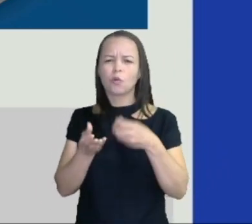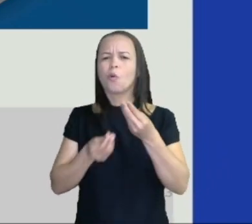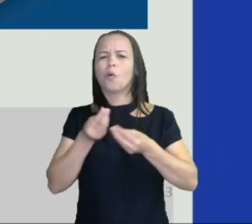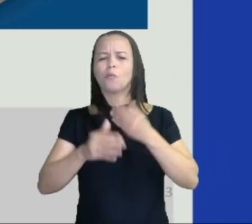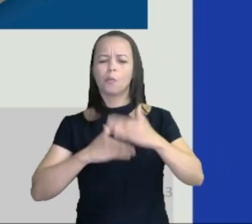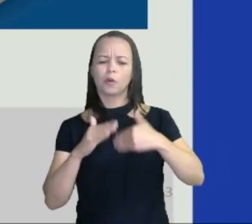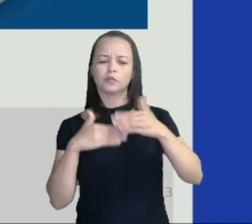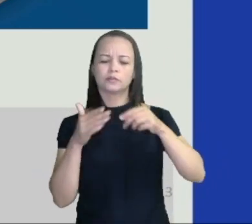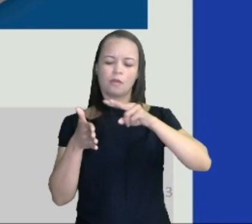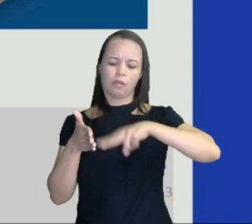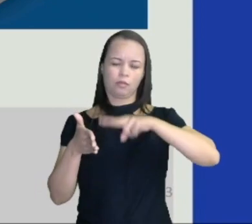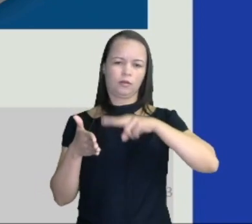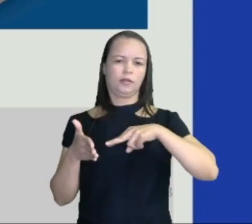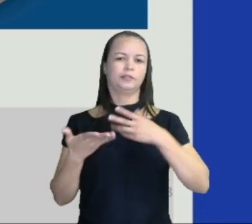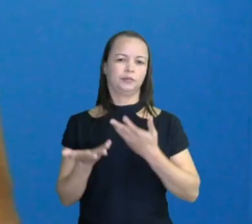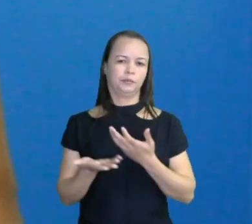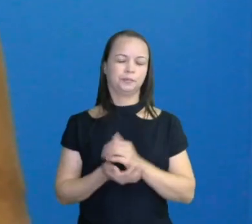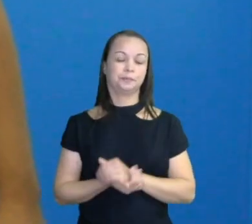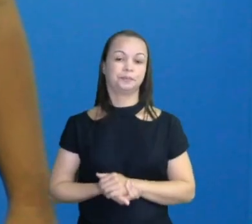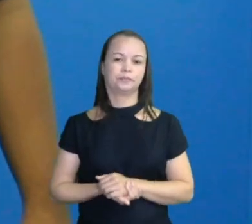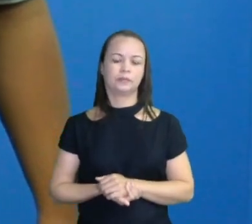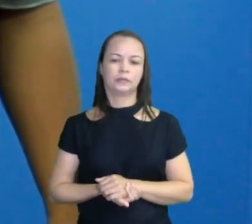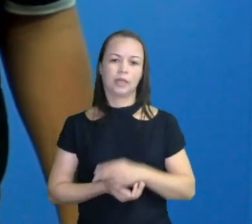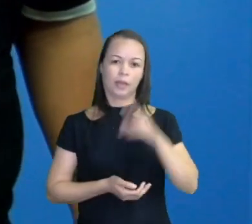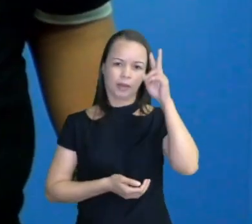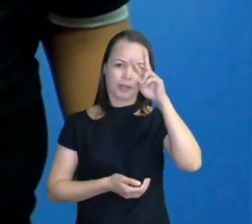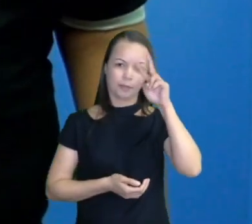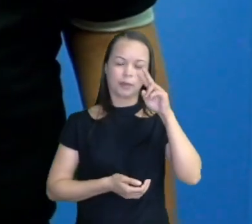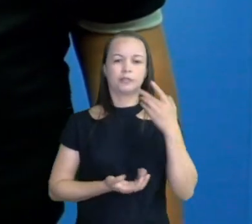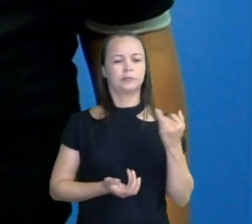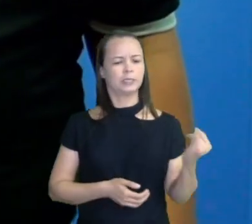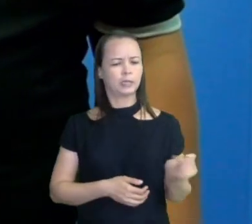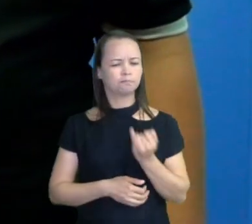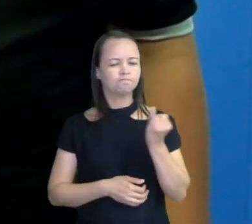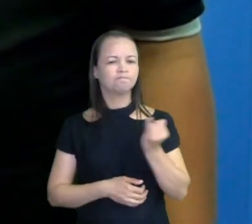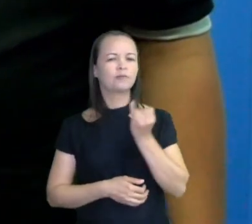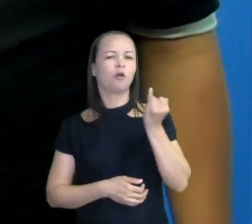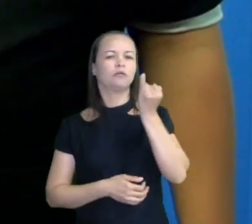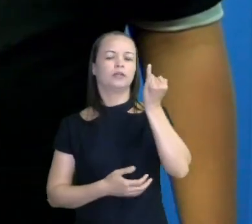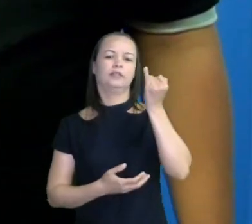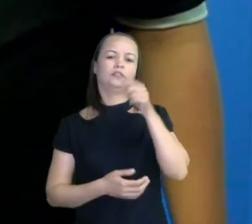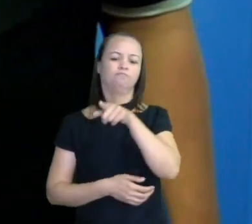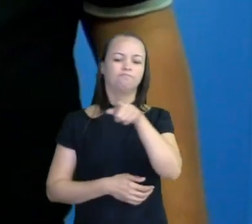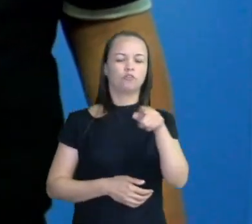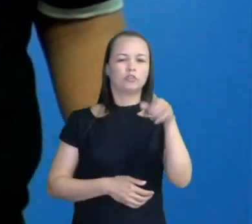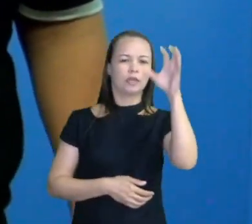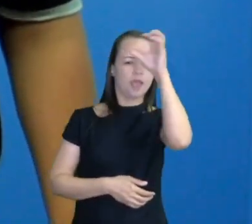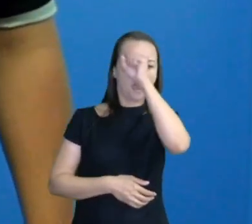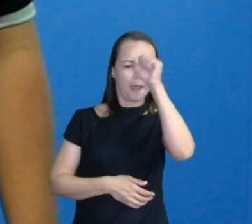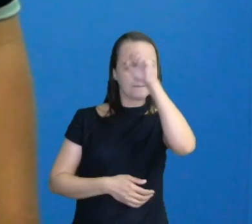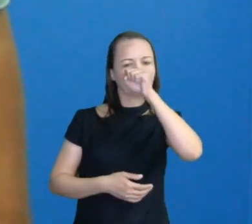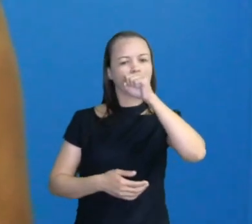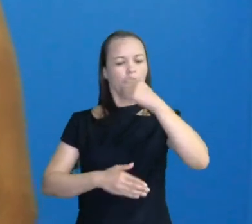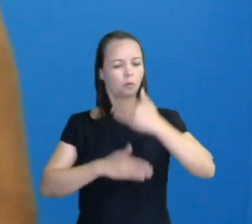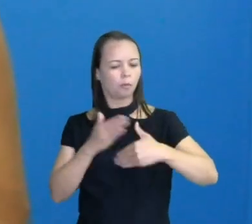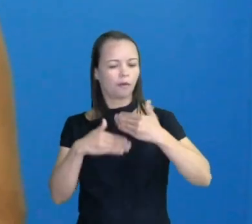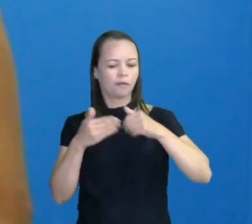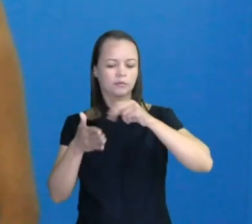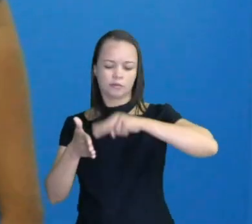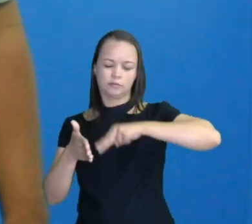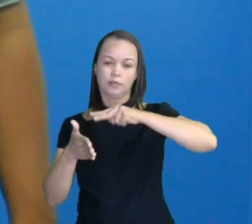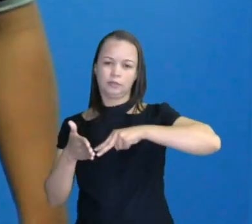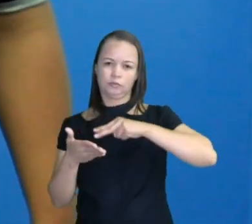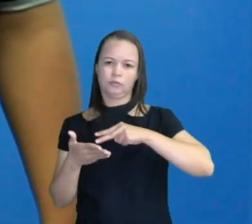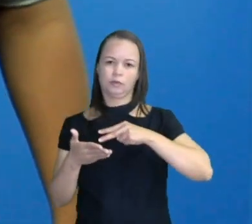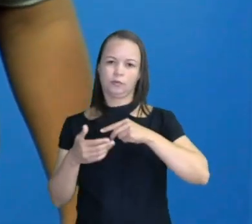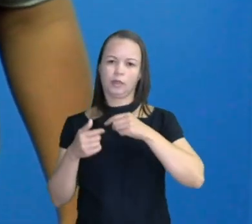leitura. Lembrando que aqui é de uma riqueza tamanha você aprender esse processo de leitura, porque a